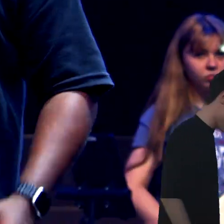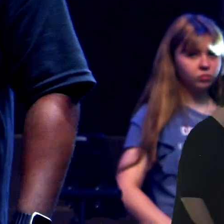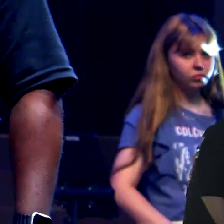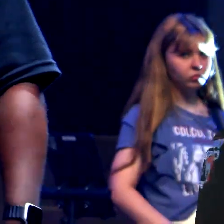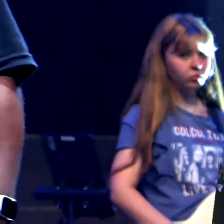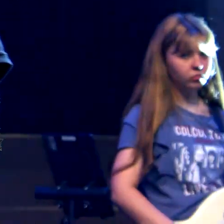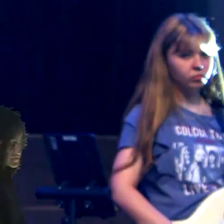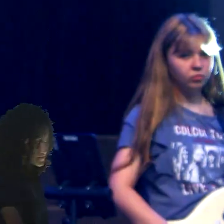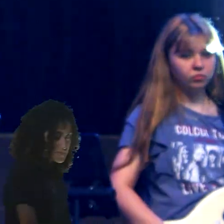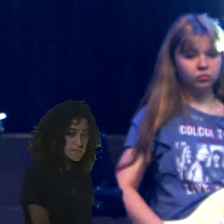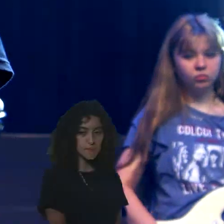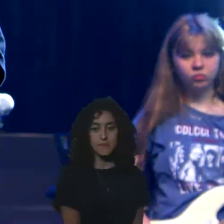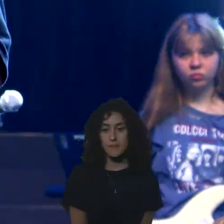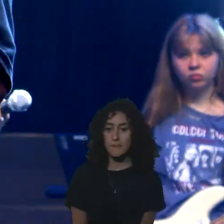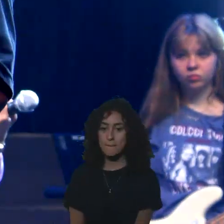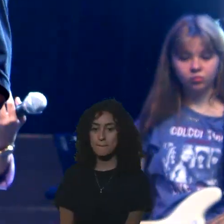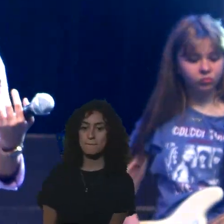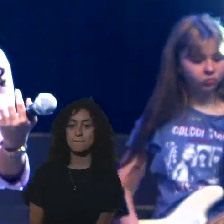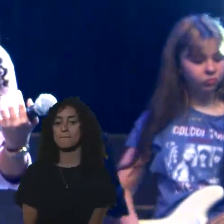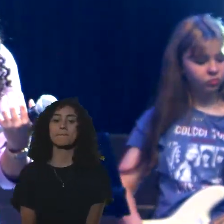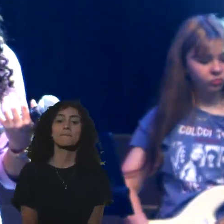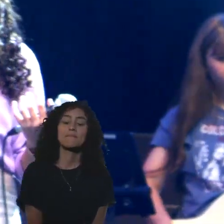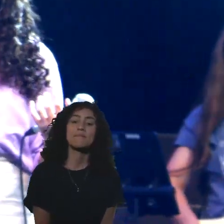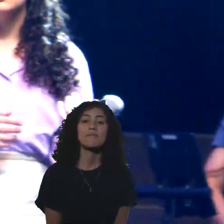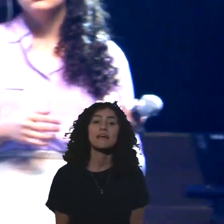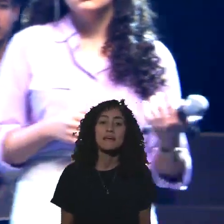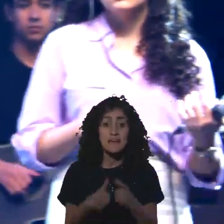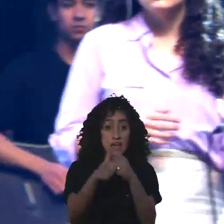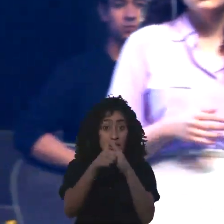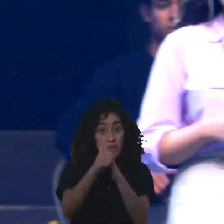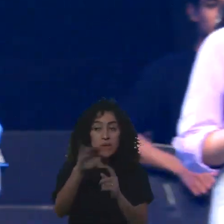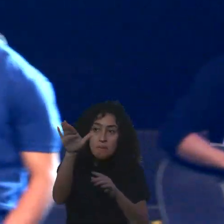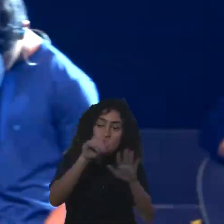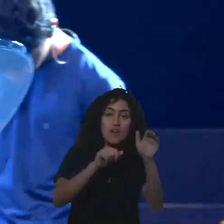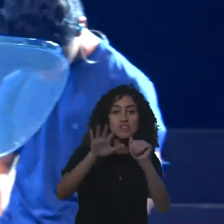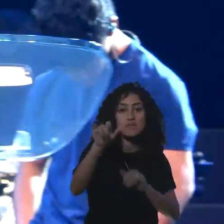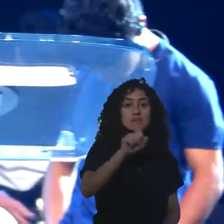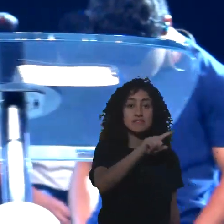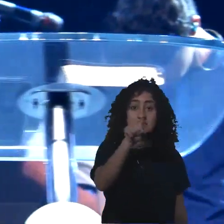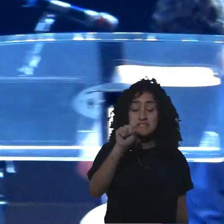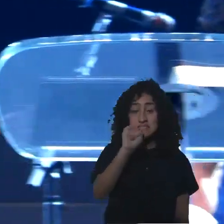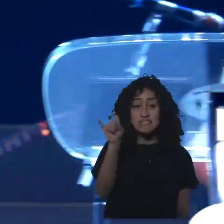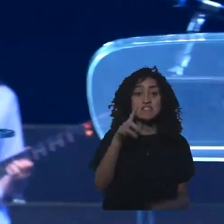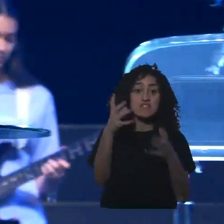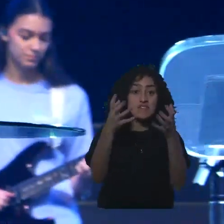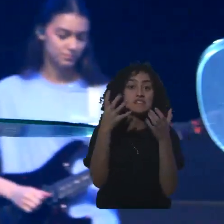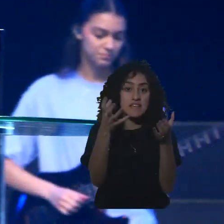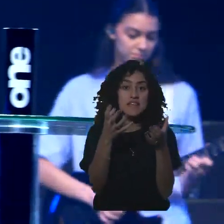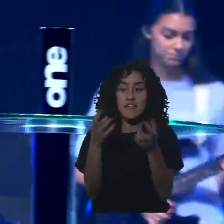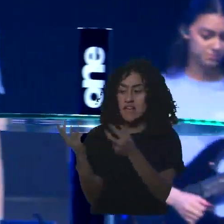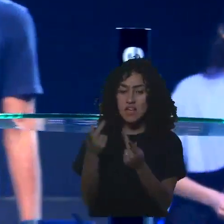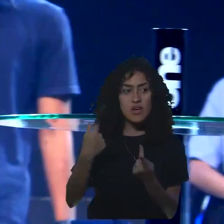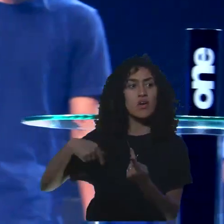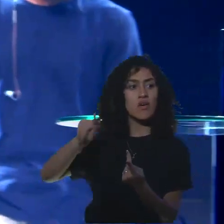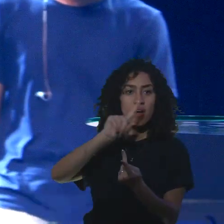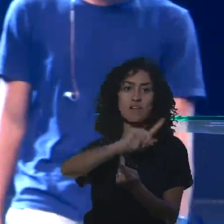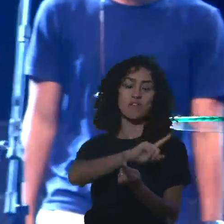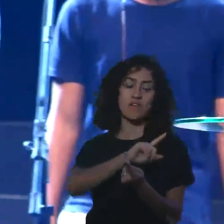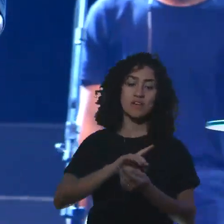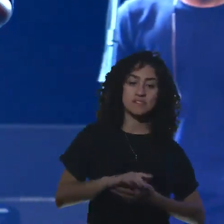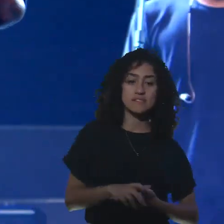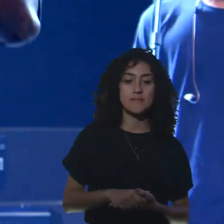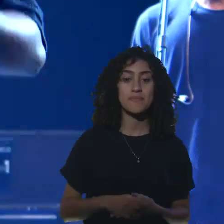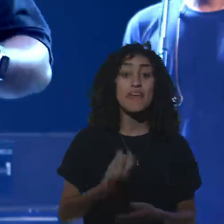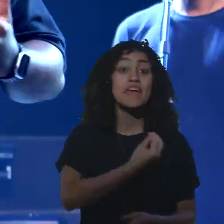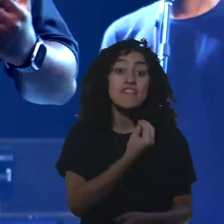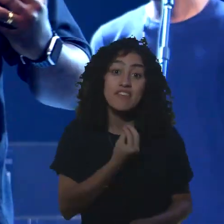verdadeiramente. Esse é o meu primeiro convite. E se você quer assim como nós,